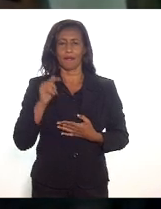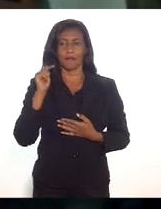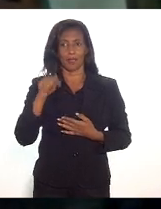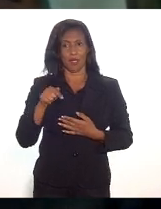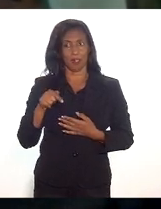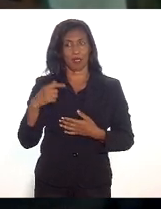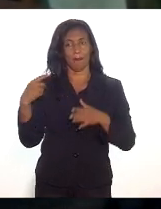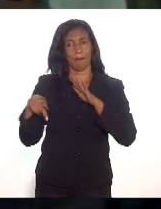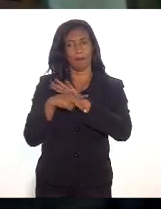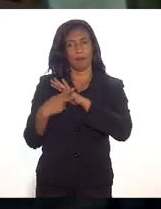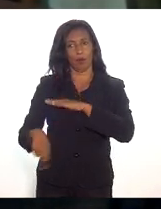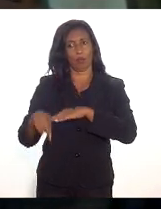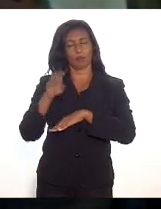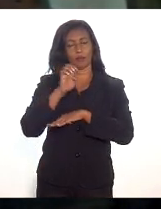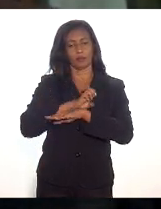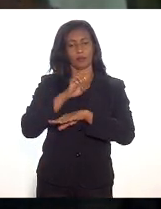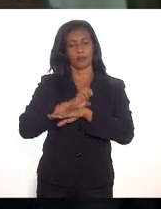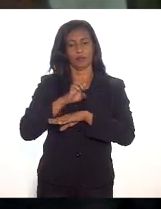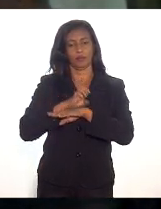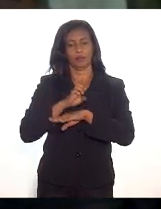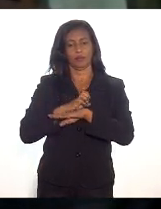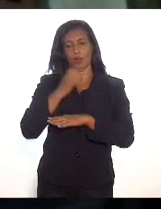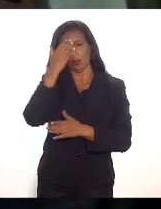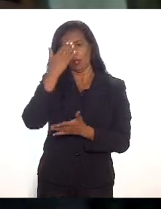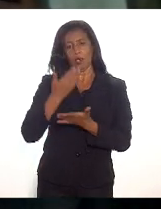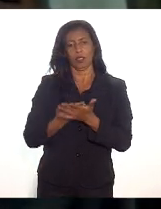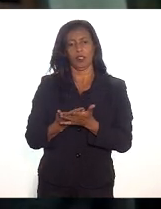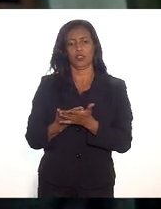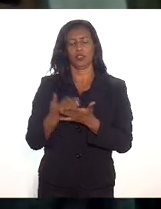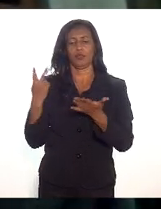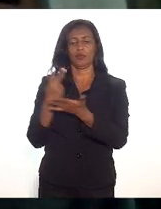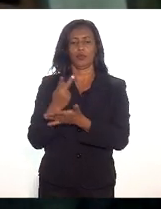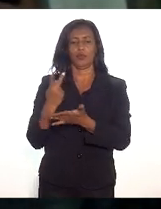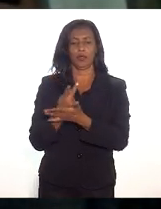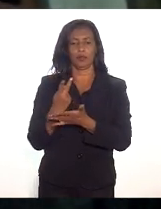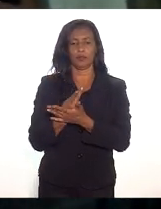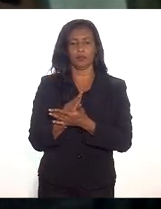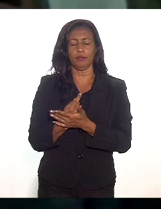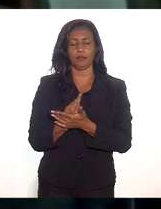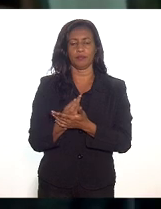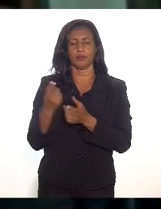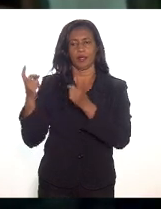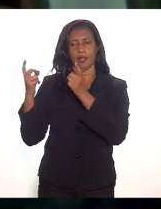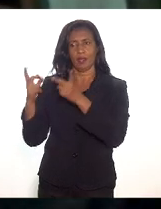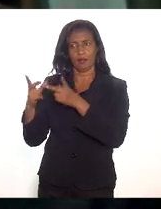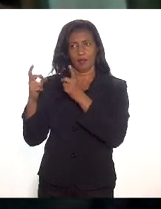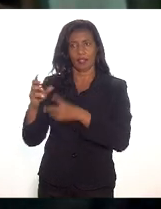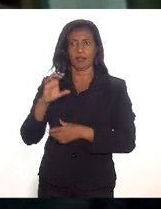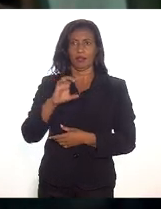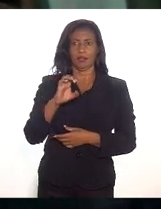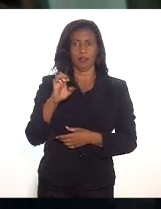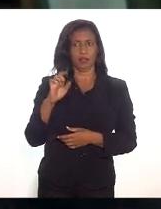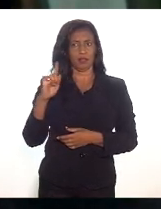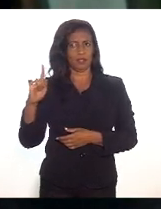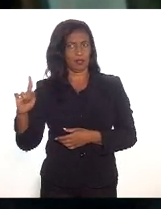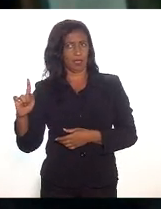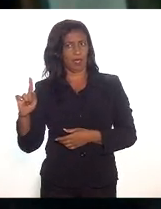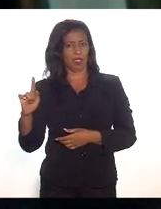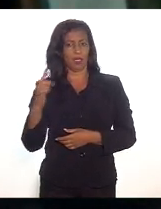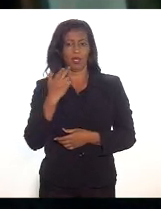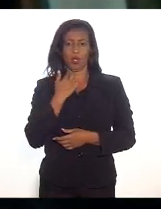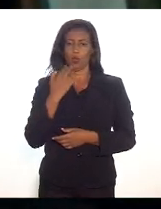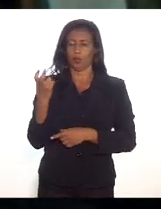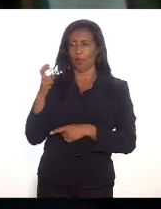essenciais. Eu acredito que foi um grande erro também da privatização da SEG. Não dá para aceitar